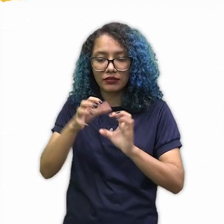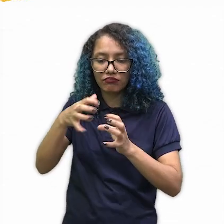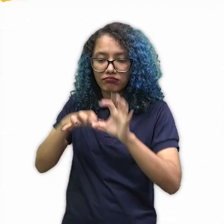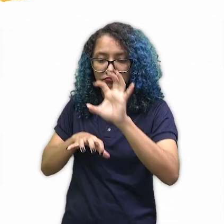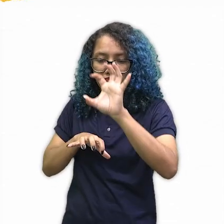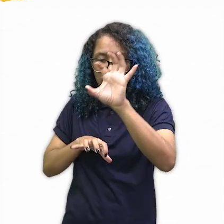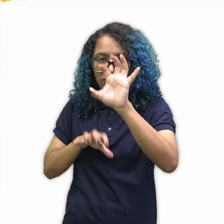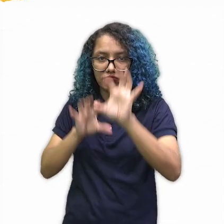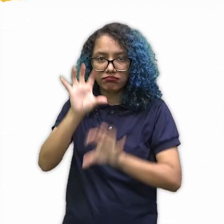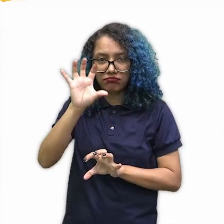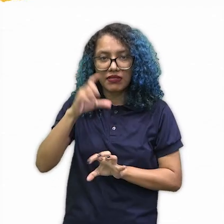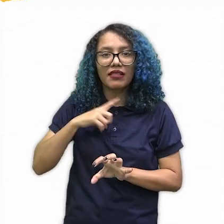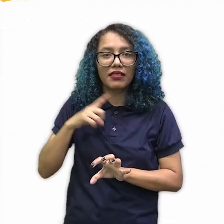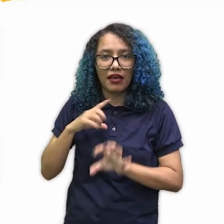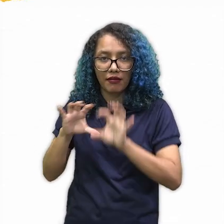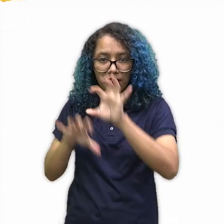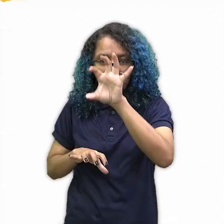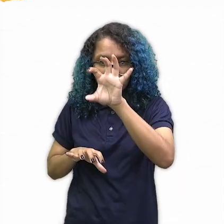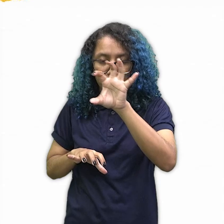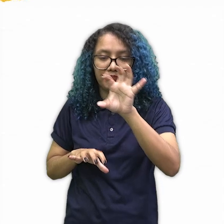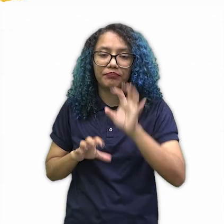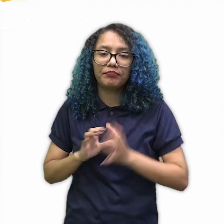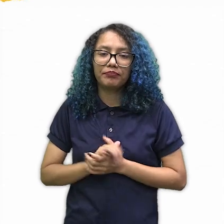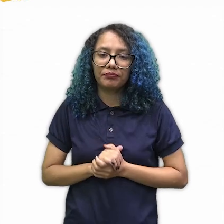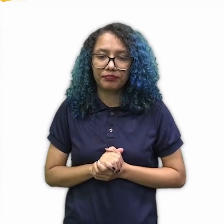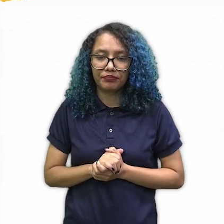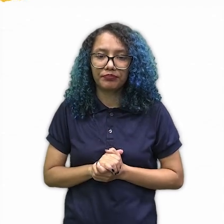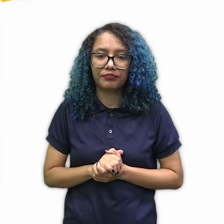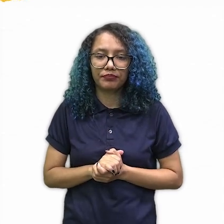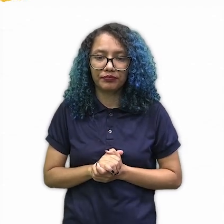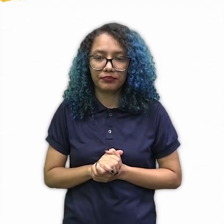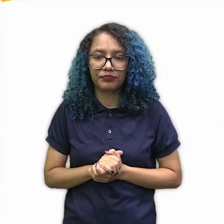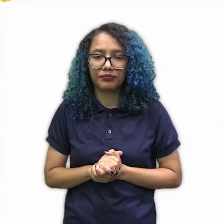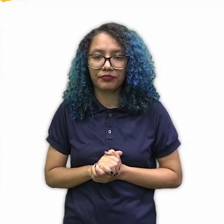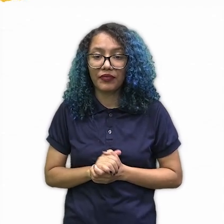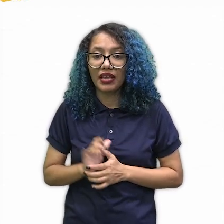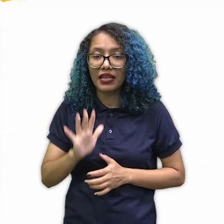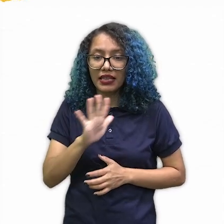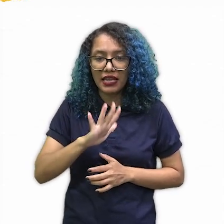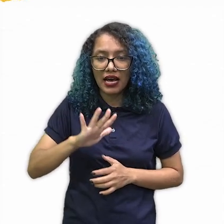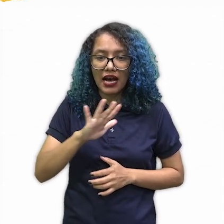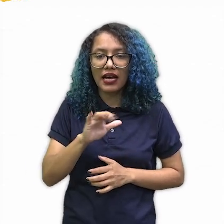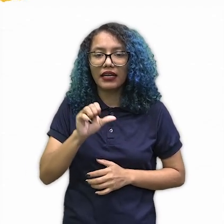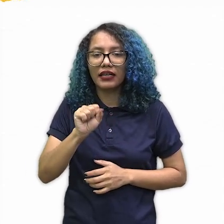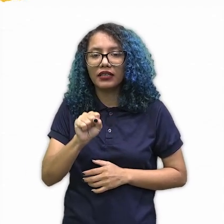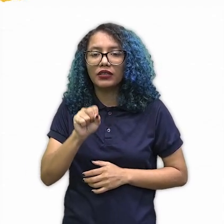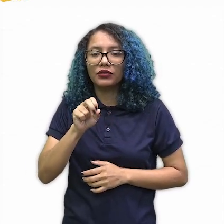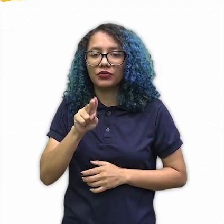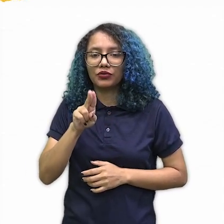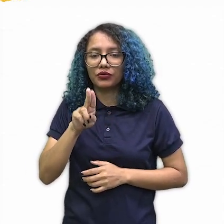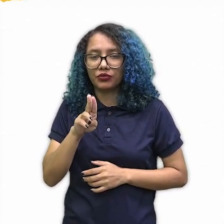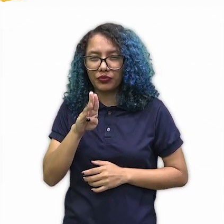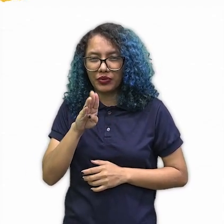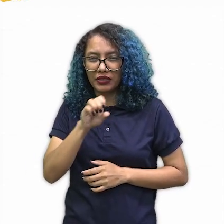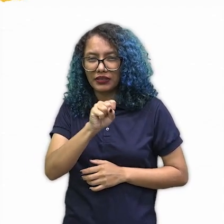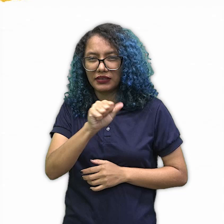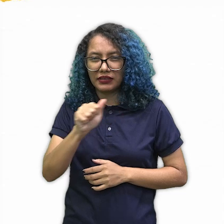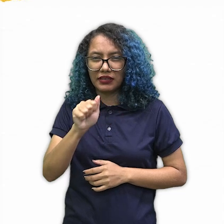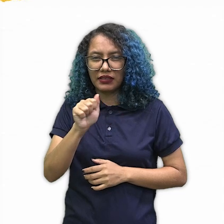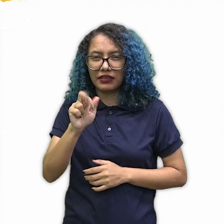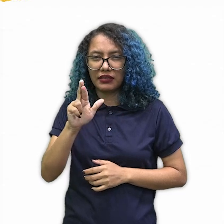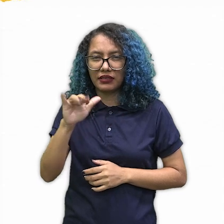as divisões, tá? Dos países. E na região subsaariana, tá? Que pega ali